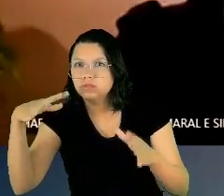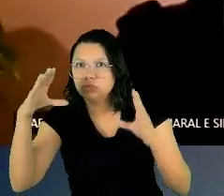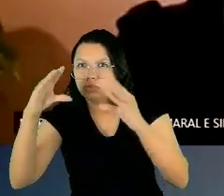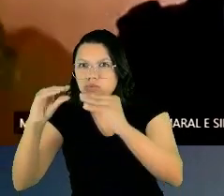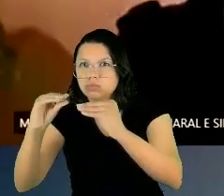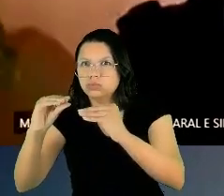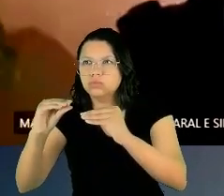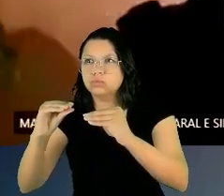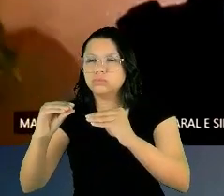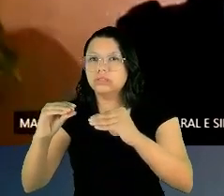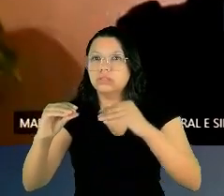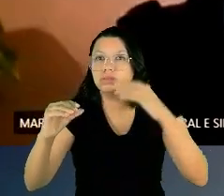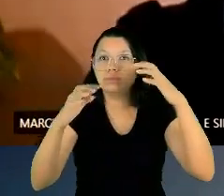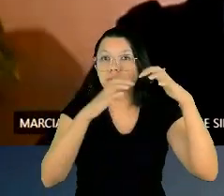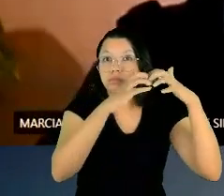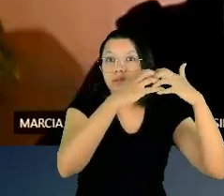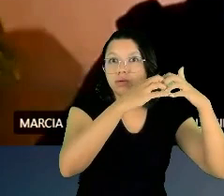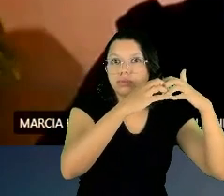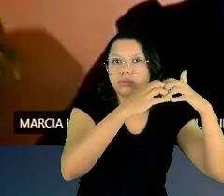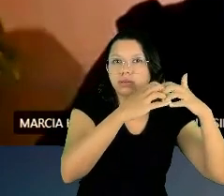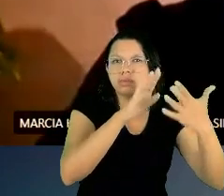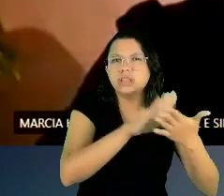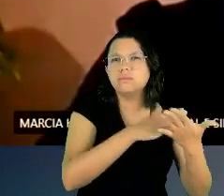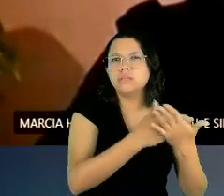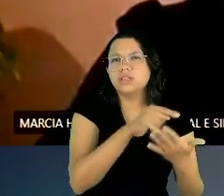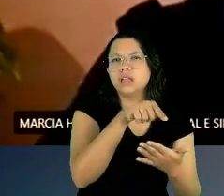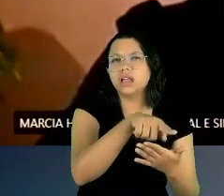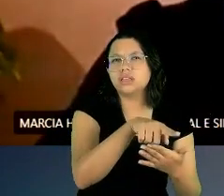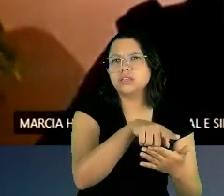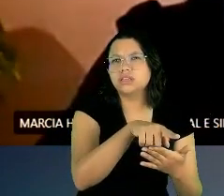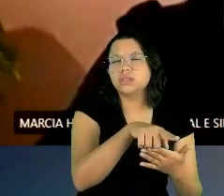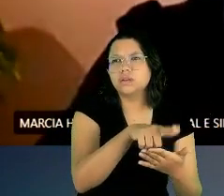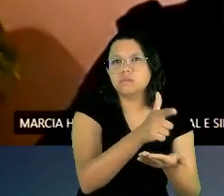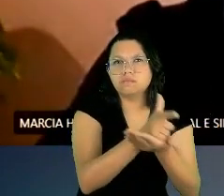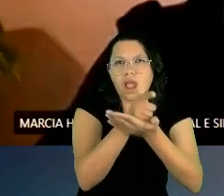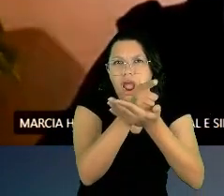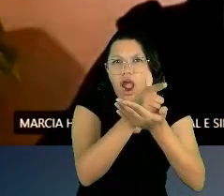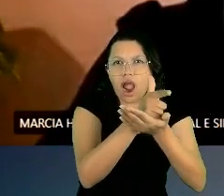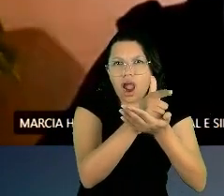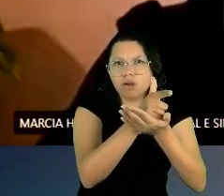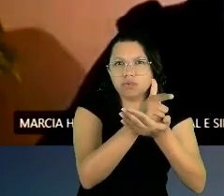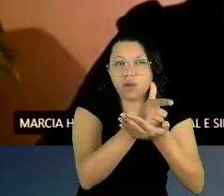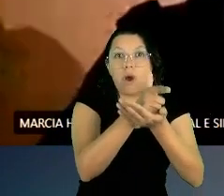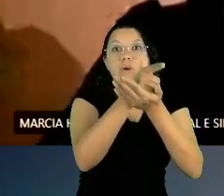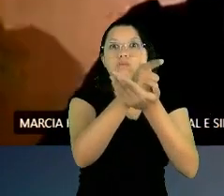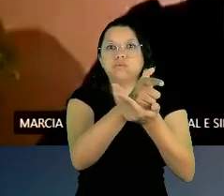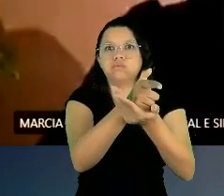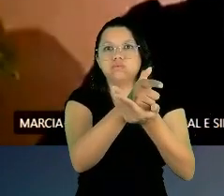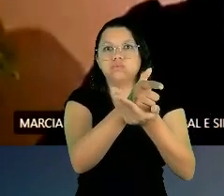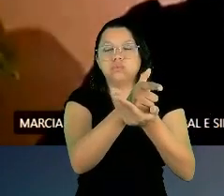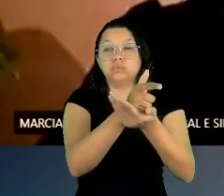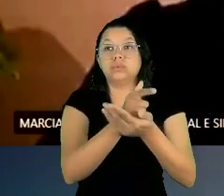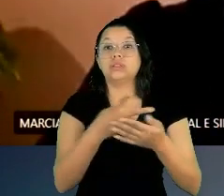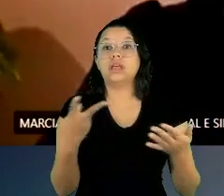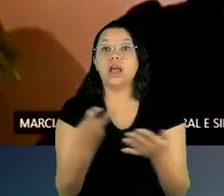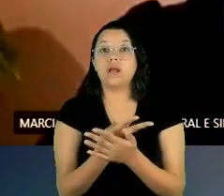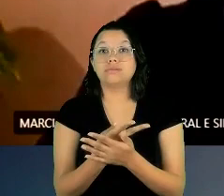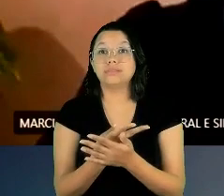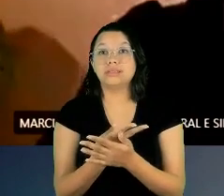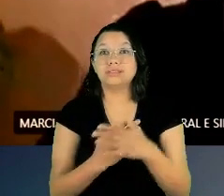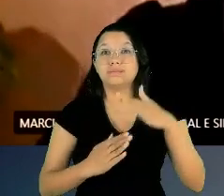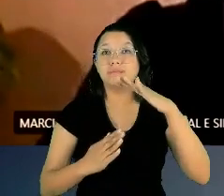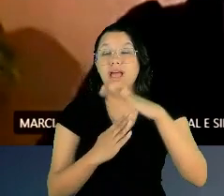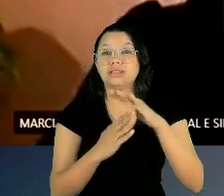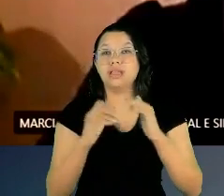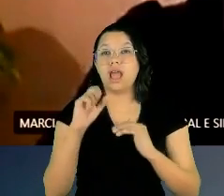um movimento no escuro e o meu cérebro interpretar que aquilo é uma arma e eu levantar e atirar,